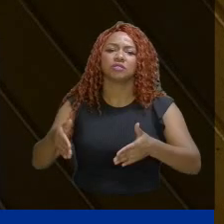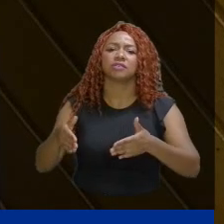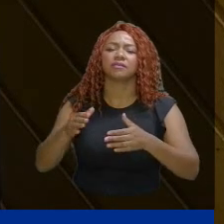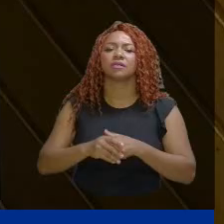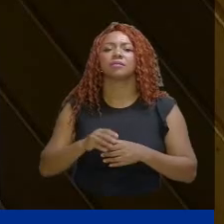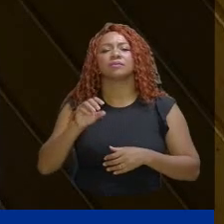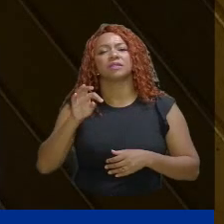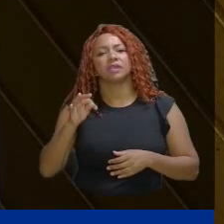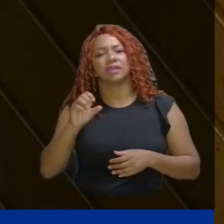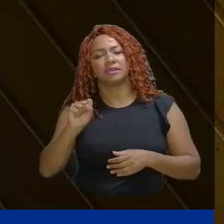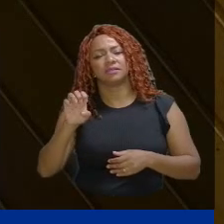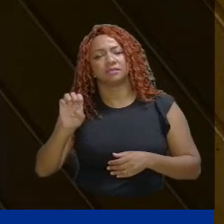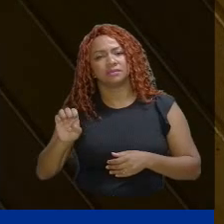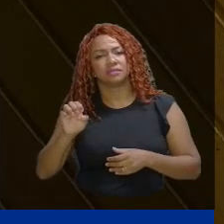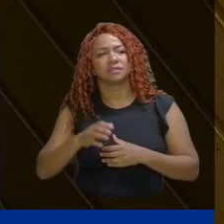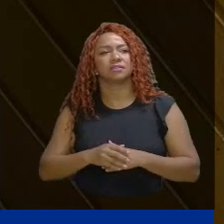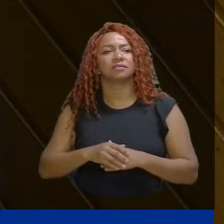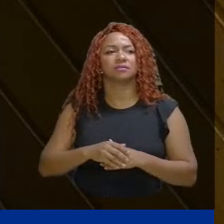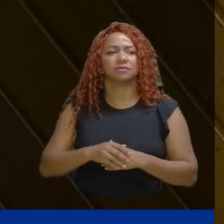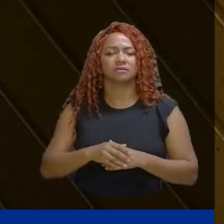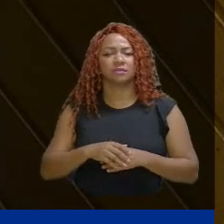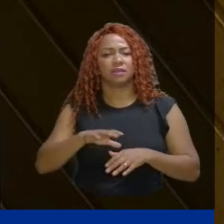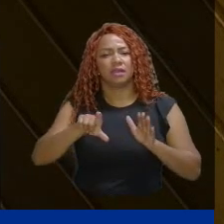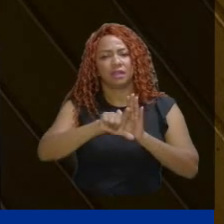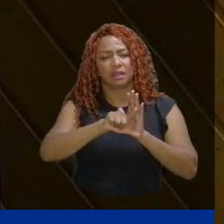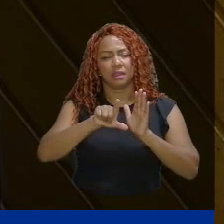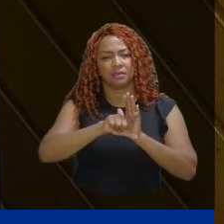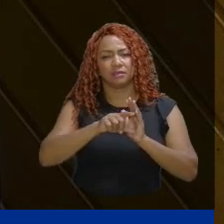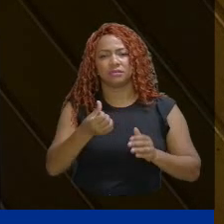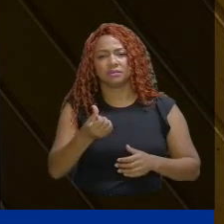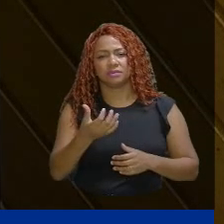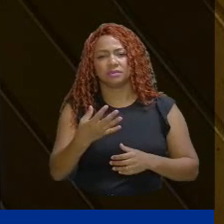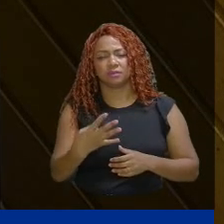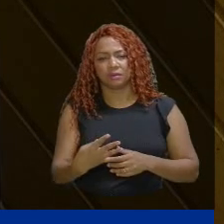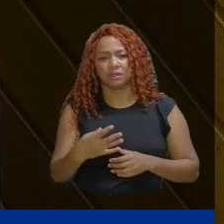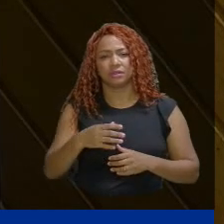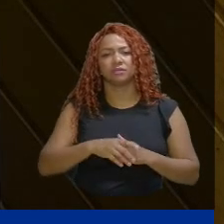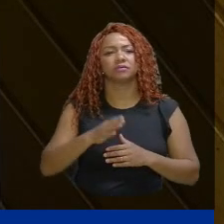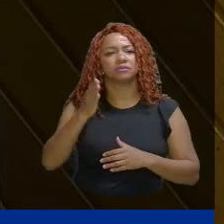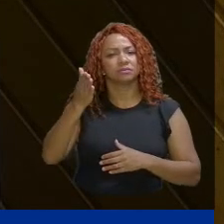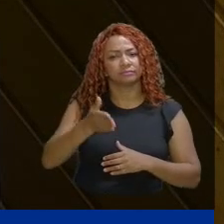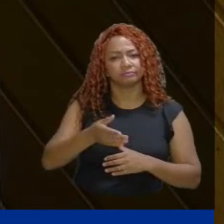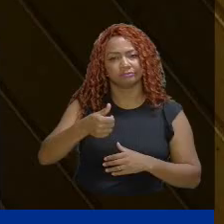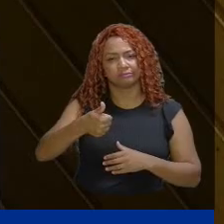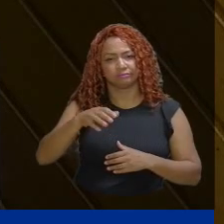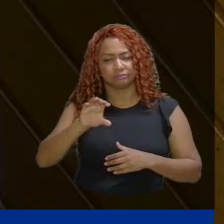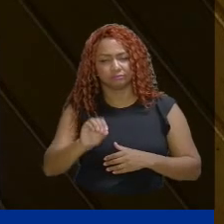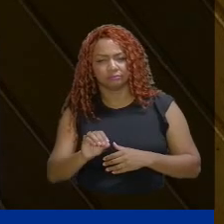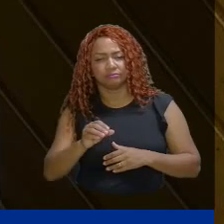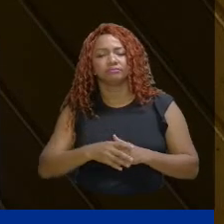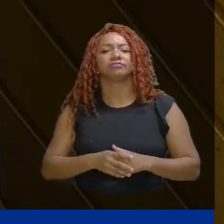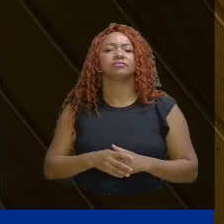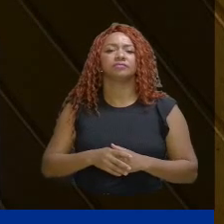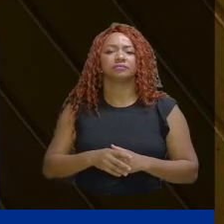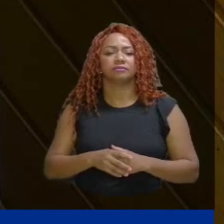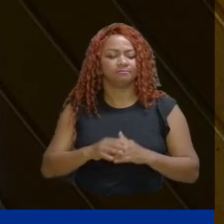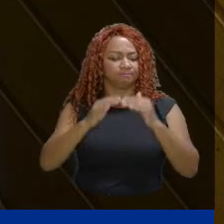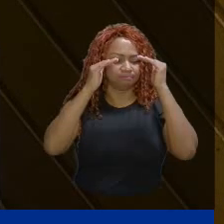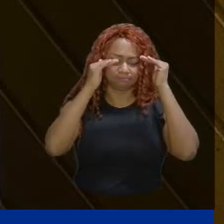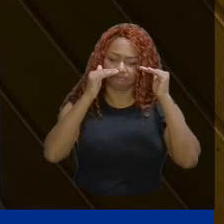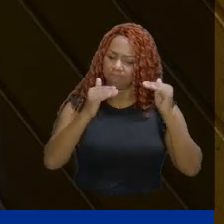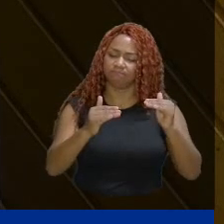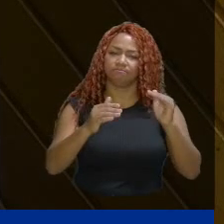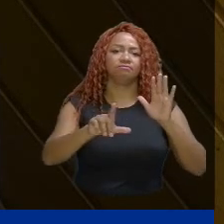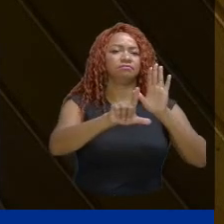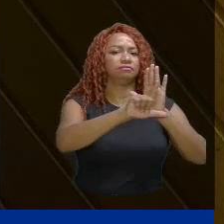TSE, conforme a Lei Complementar número 64 de 90. Alegou ainda violação ao devido processo